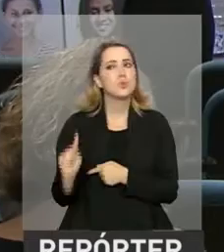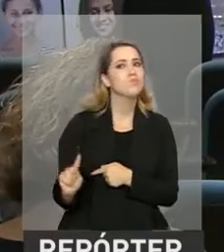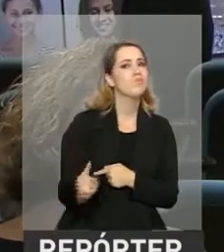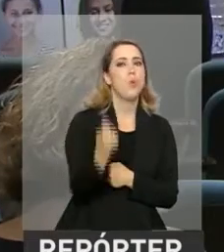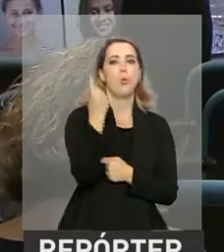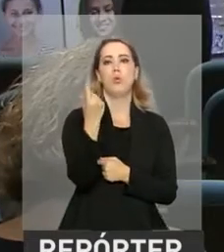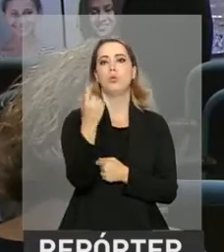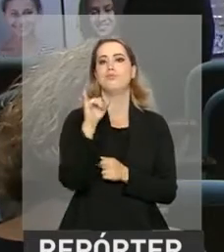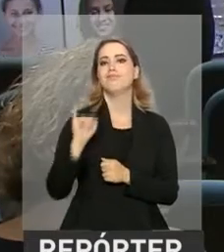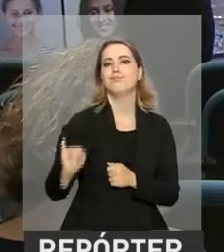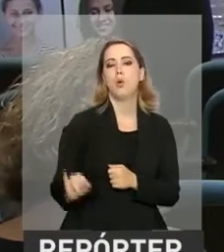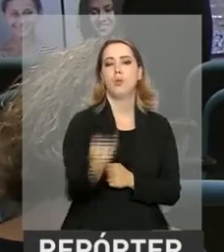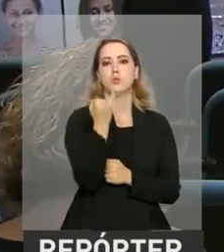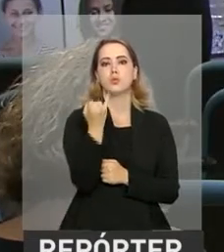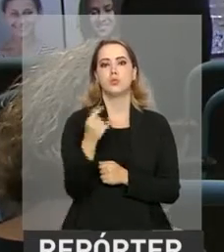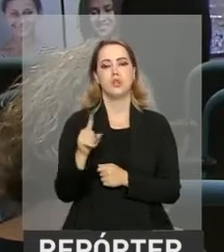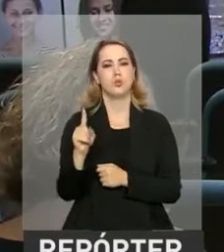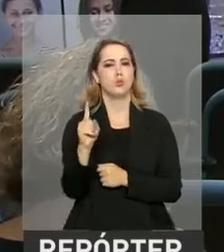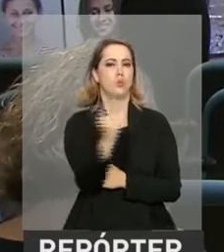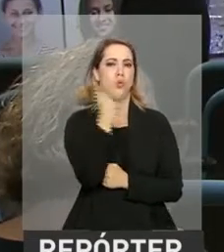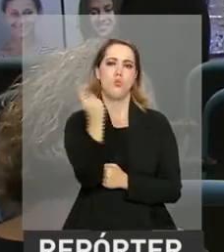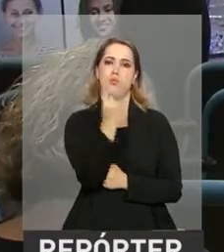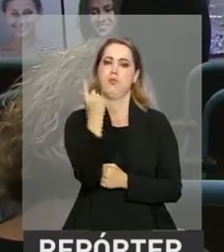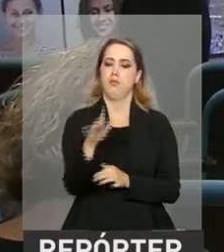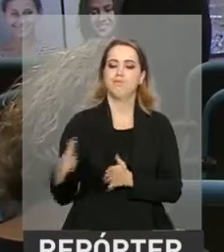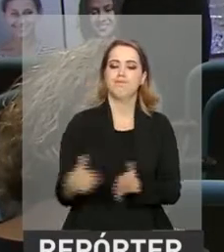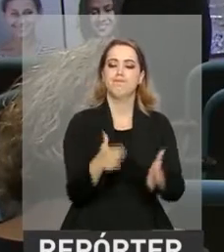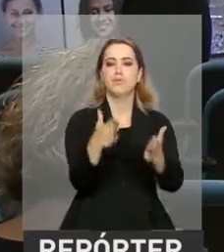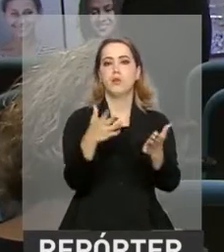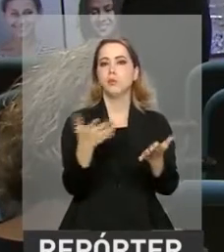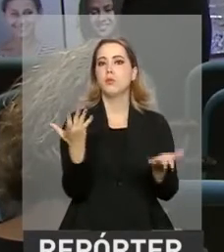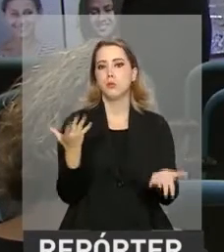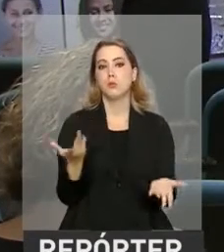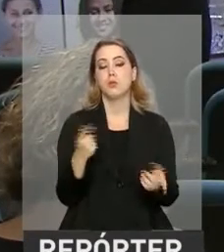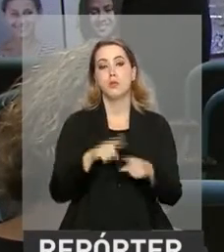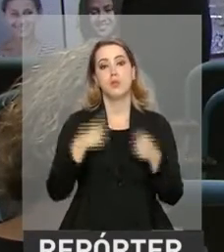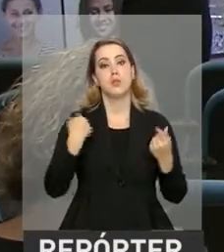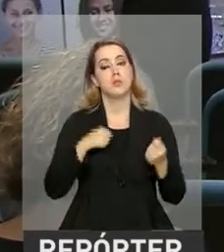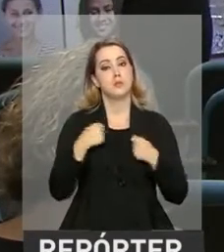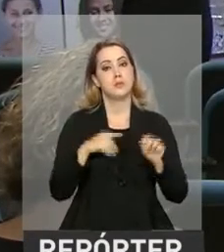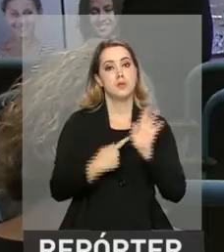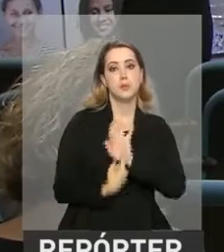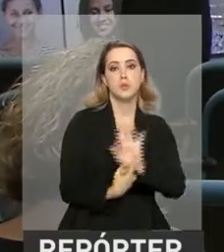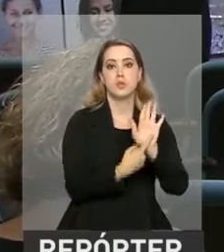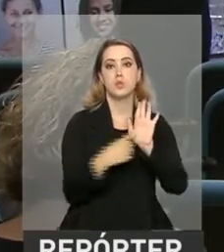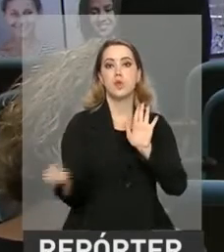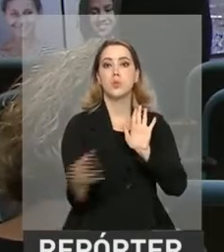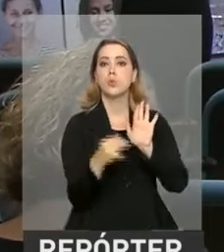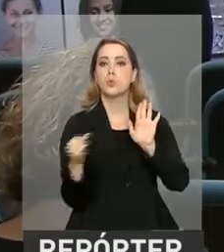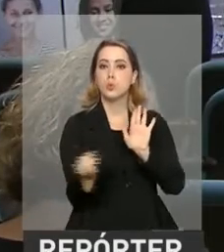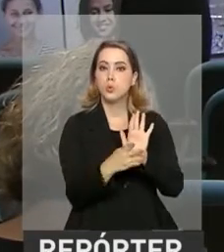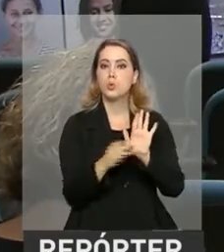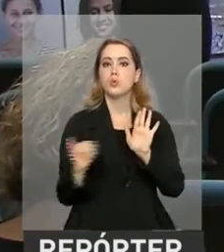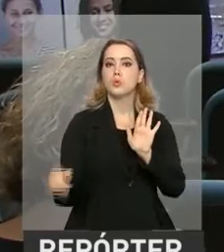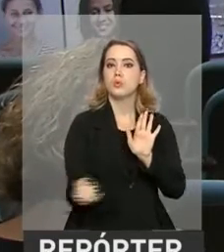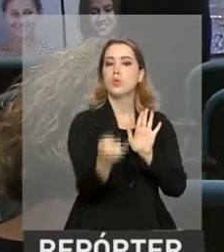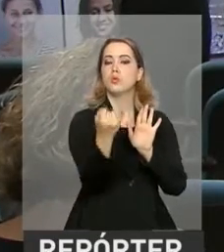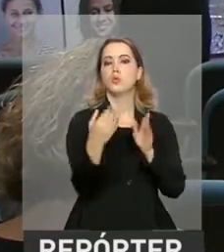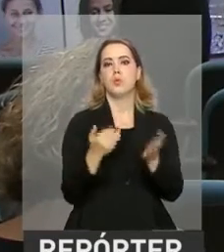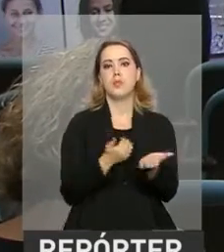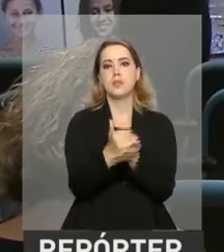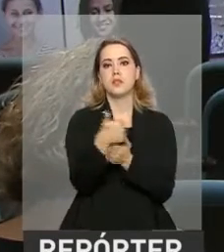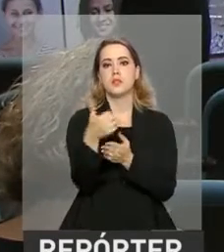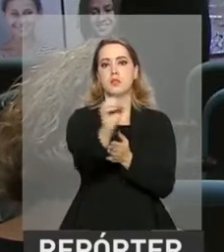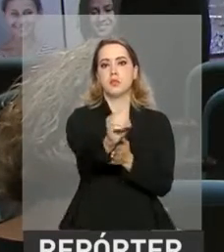possibilidade é o único caminho único projeto de vida possível para elas precisam apresentar novos projetos em poder aliás desde os 10 anos